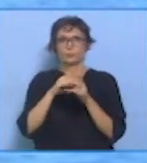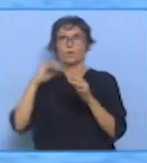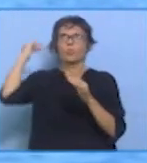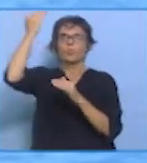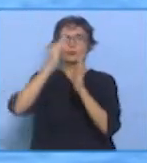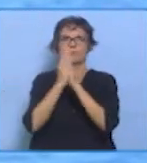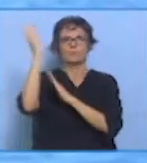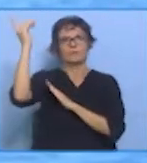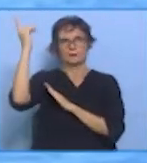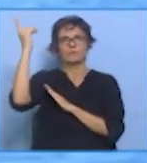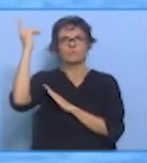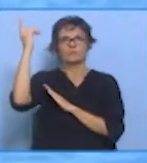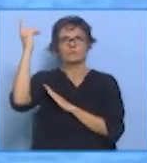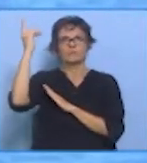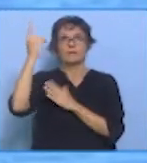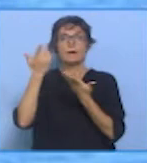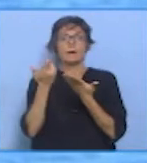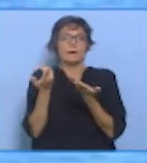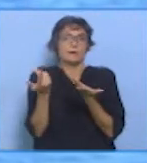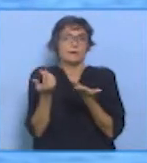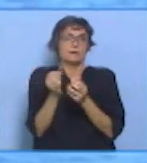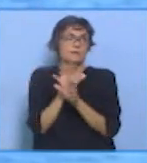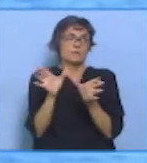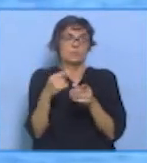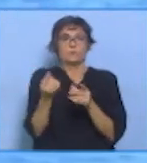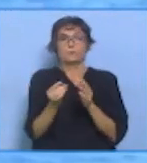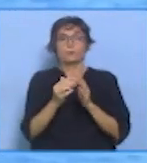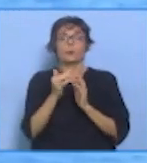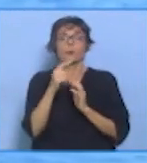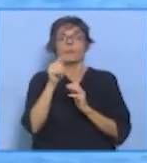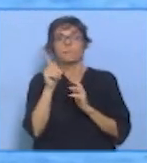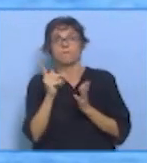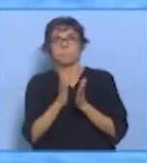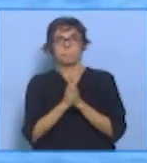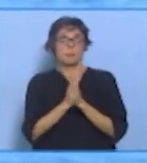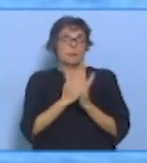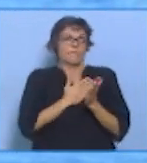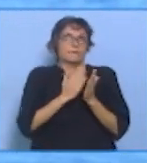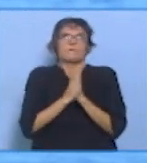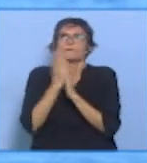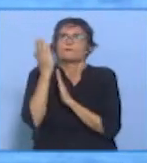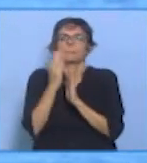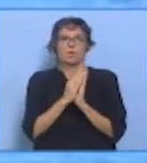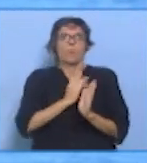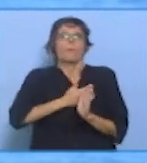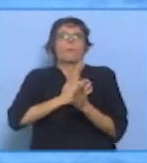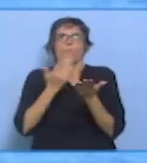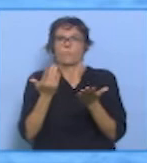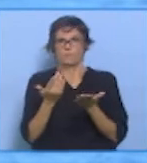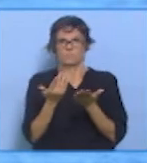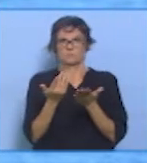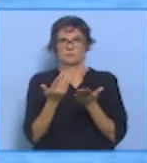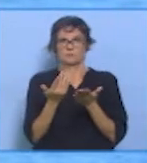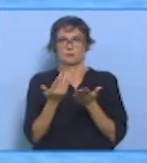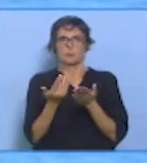pouco isto. E depois, claro, que a confissão de fé, a questão da fé no Deus único, num Deus que é amor, como diz São João, está